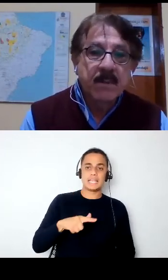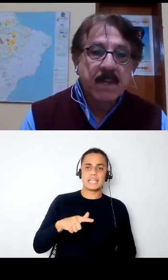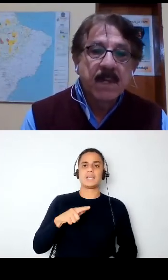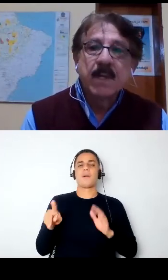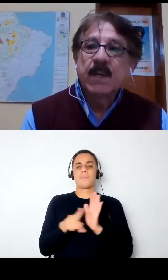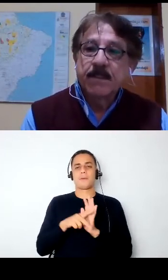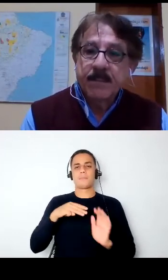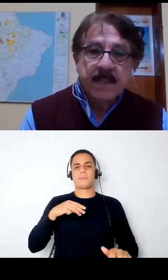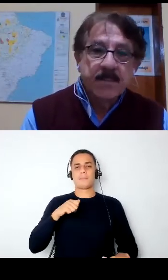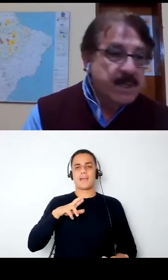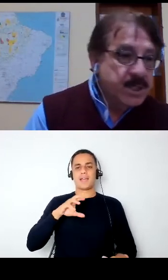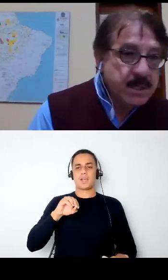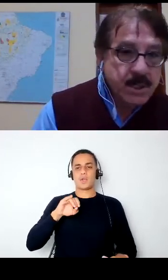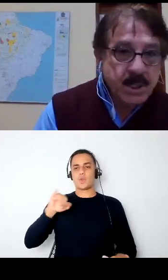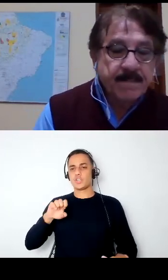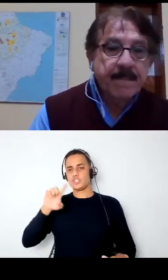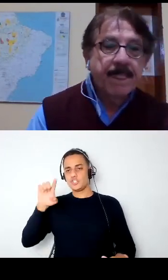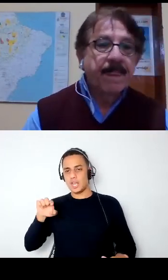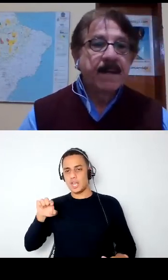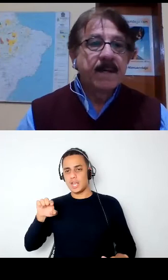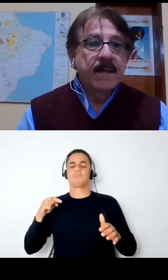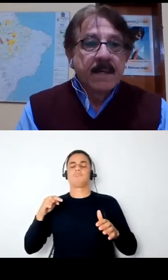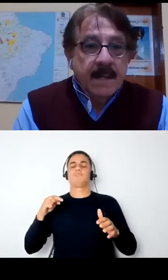Paulo. Podemos ir adiante?